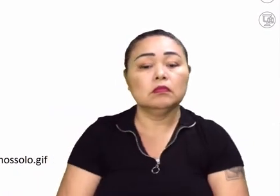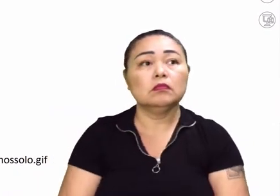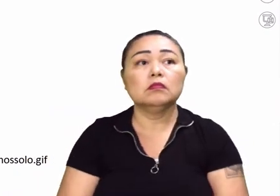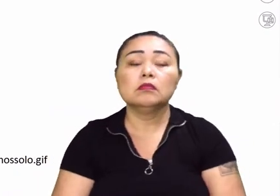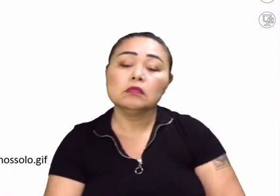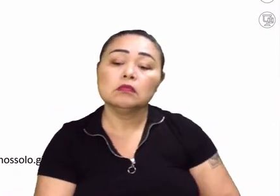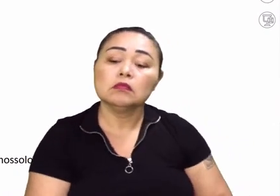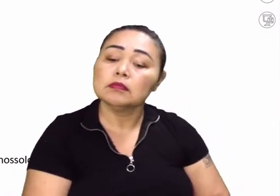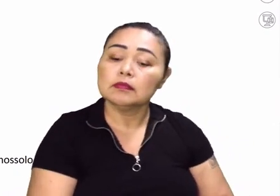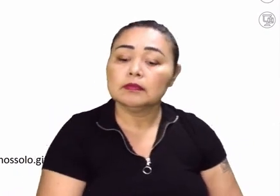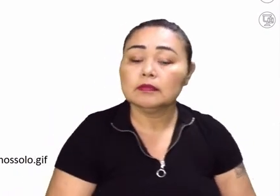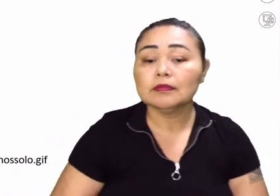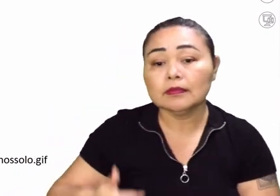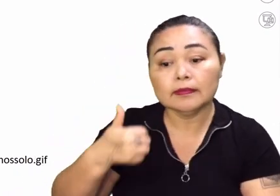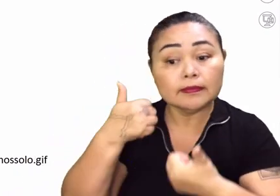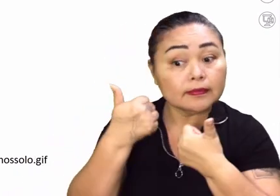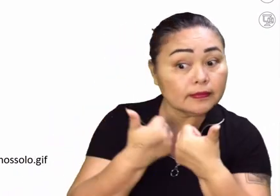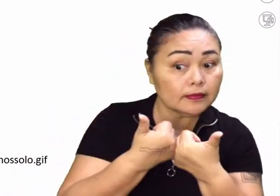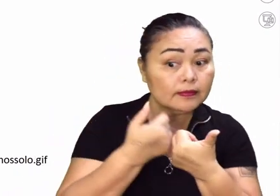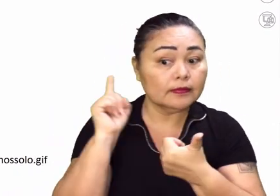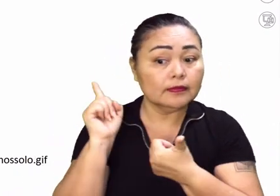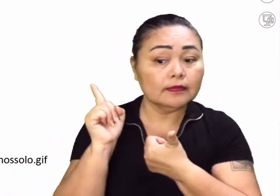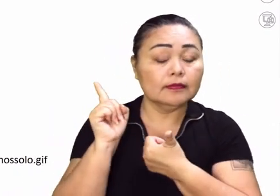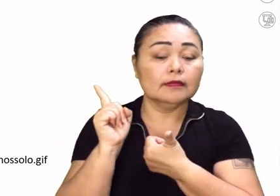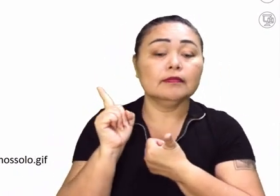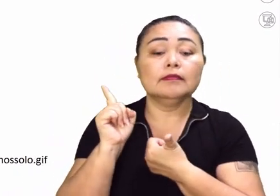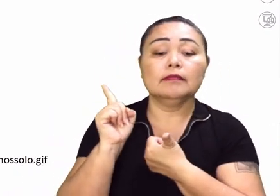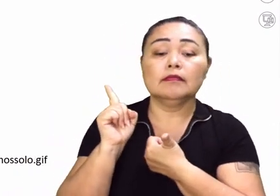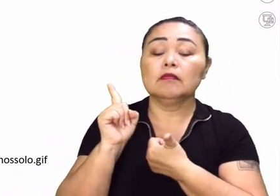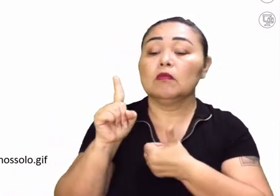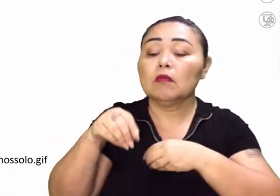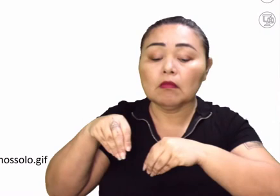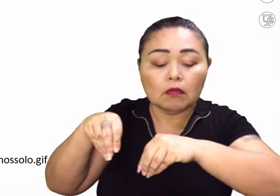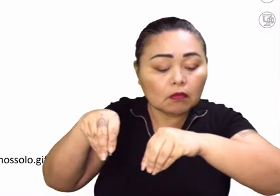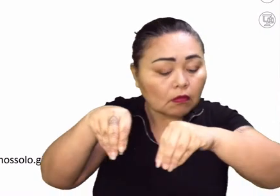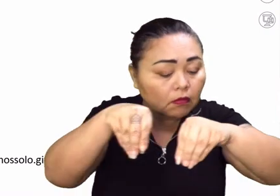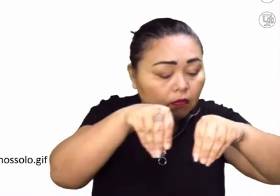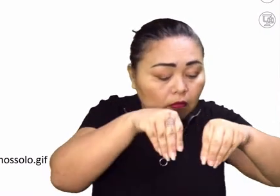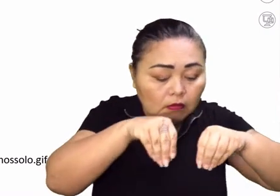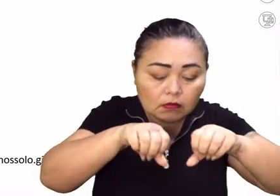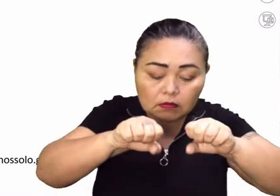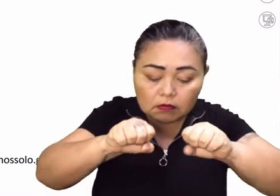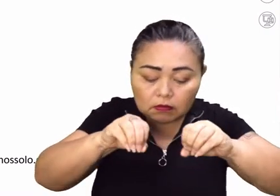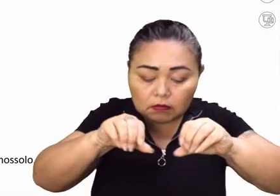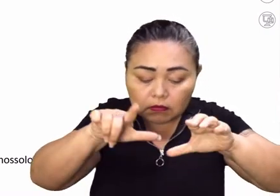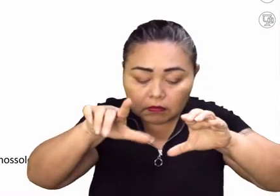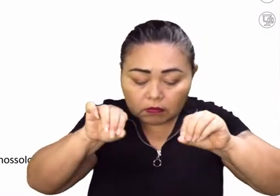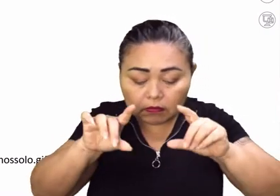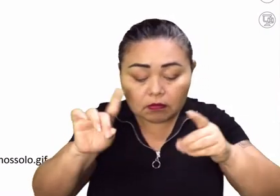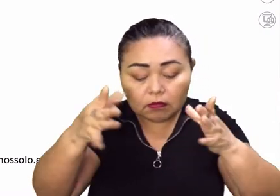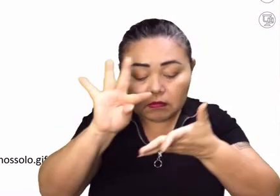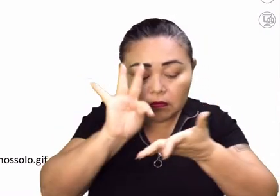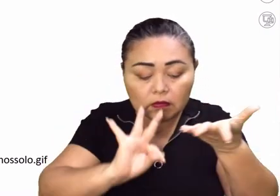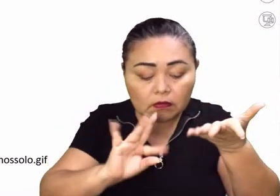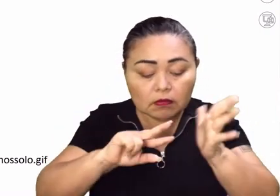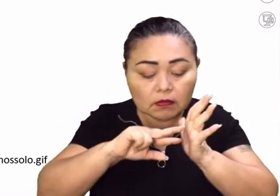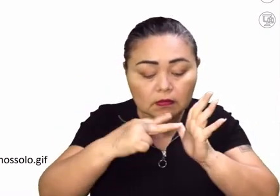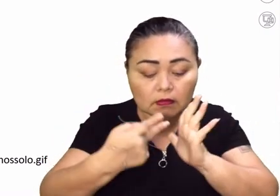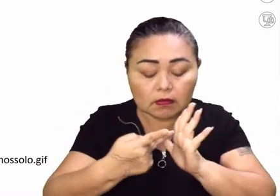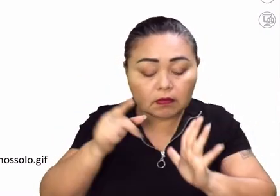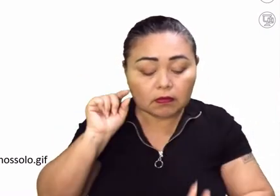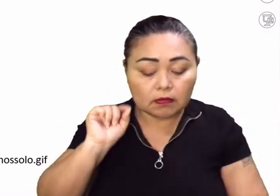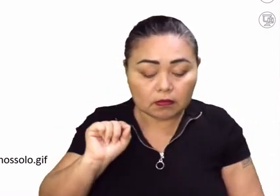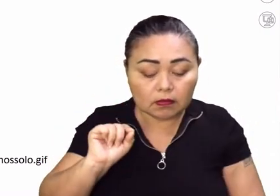solos beleza Olha só galera um solo o que vai esse texto quis dizer o que que